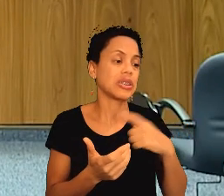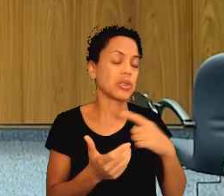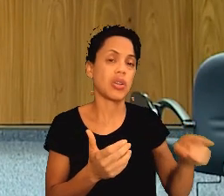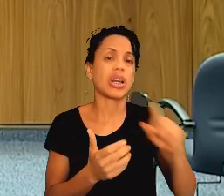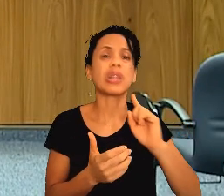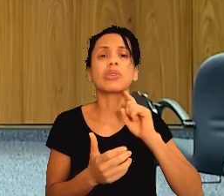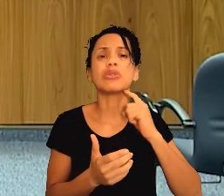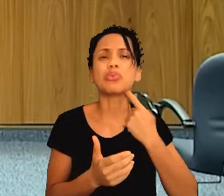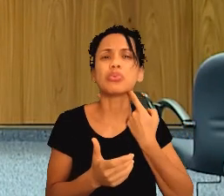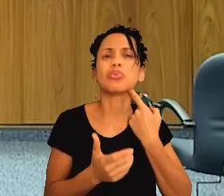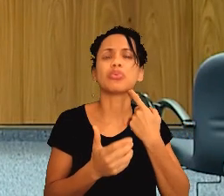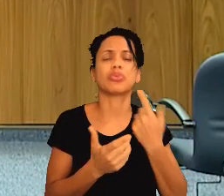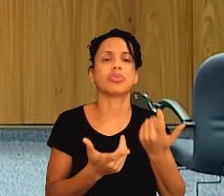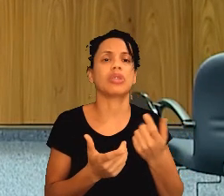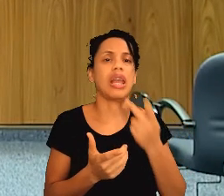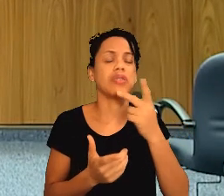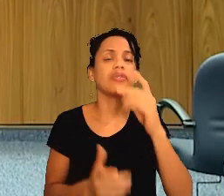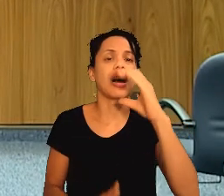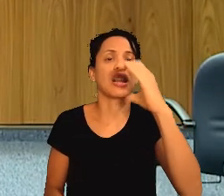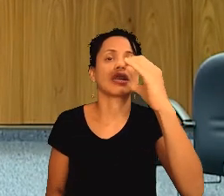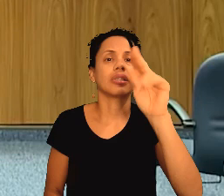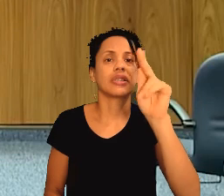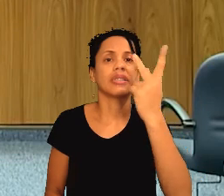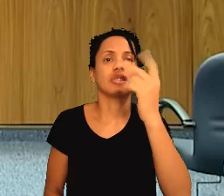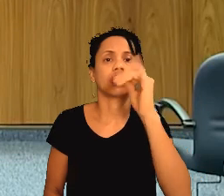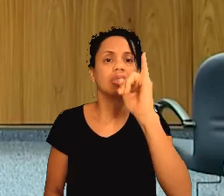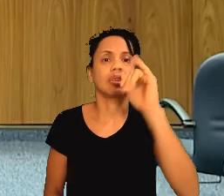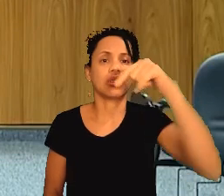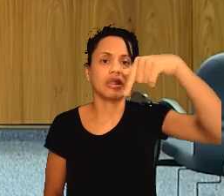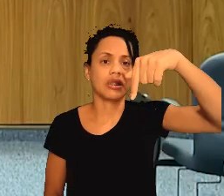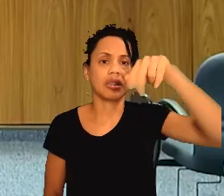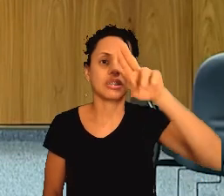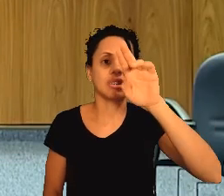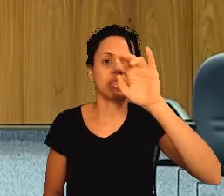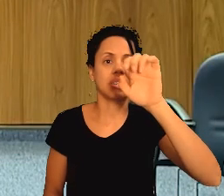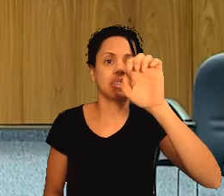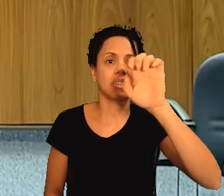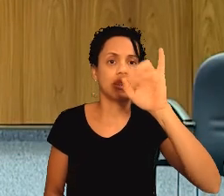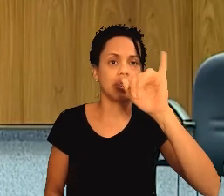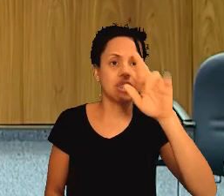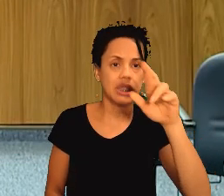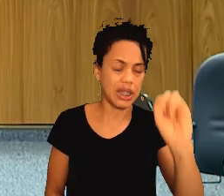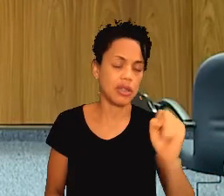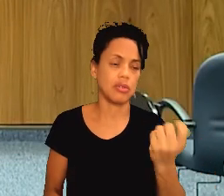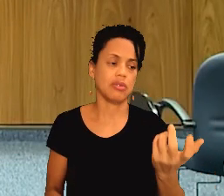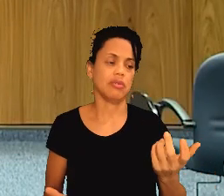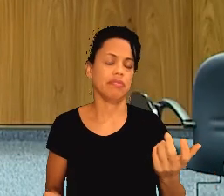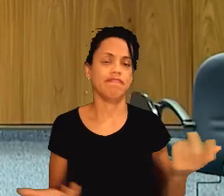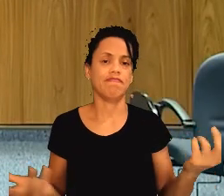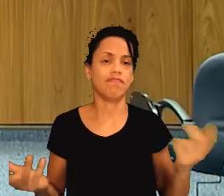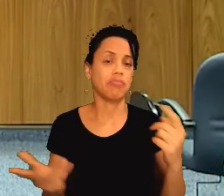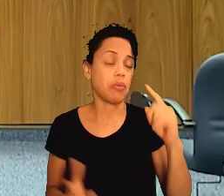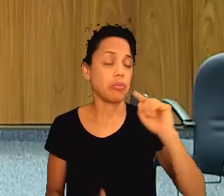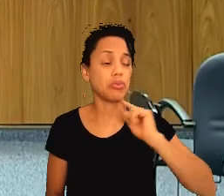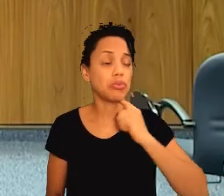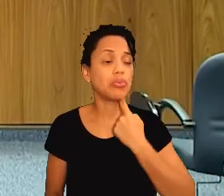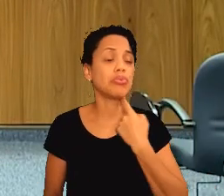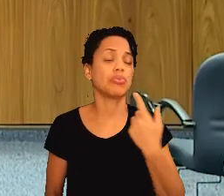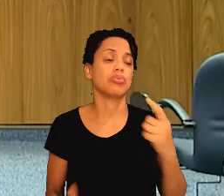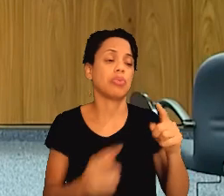colocados em chiqueiros, eles usam muito essa palavra para falar de reserva. A reserva é como se fosse um chiqueiro.